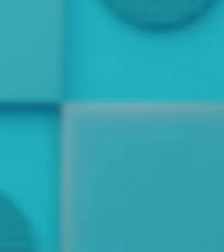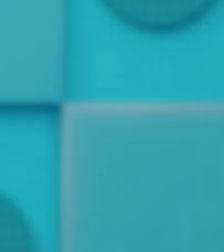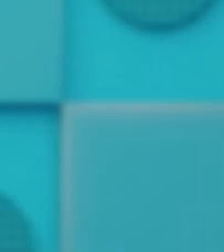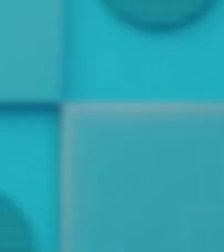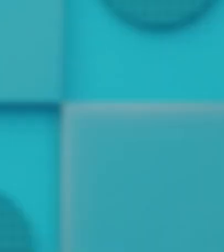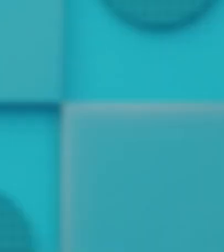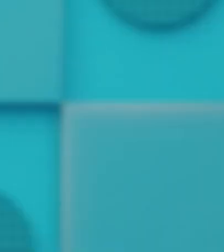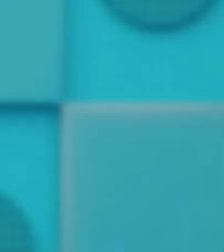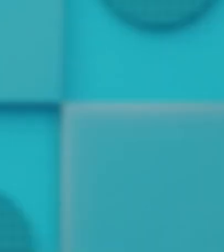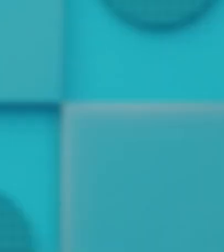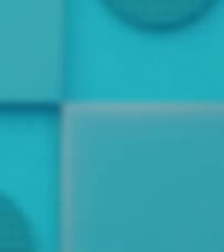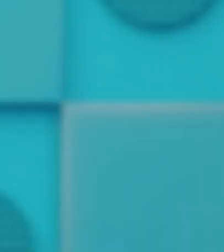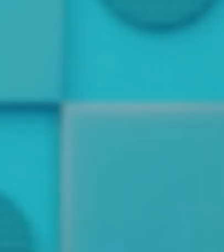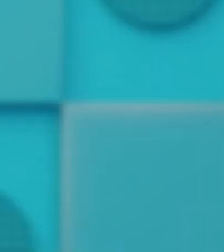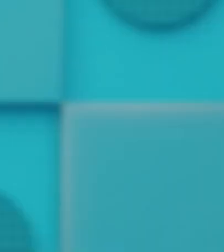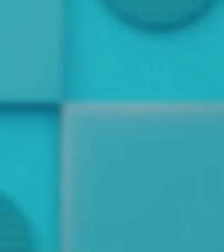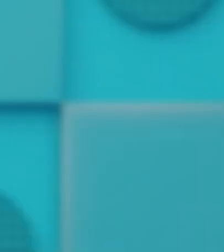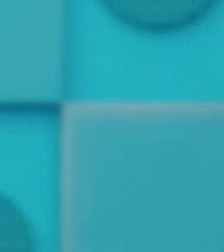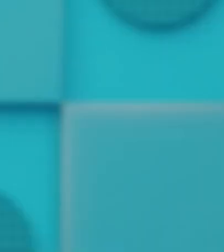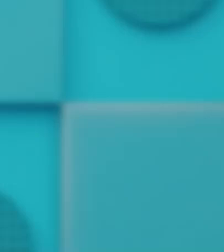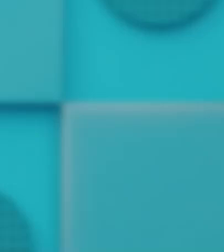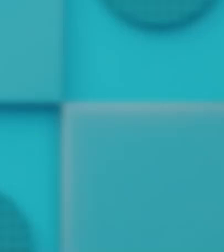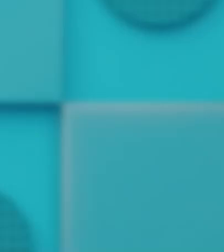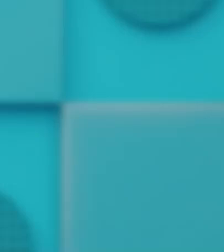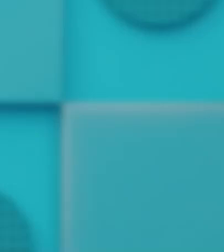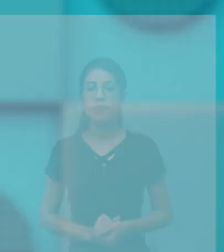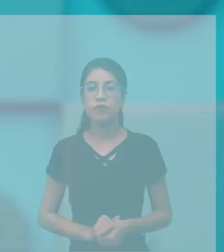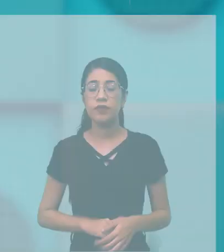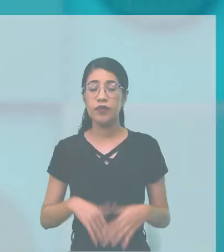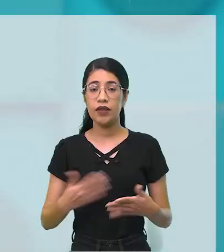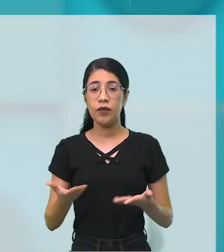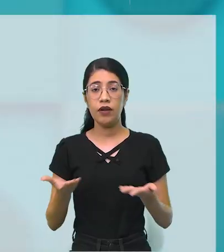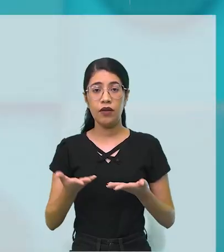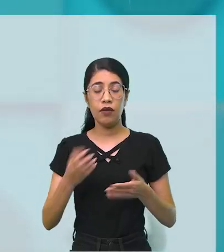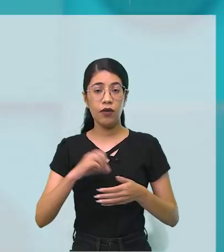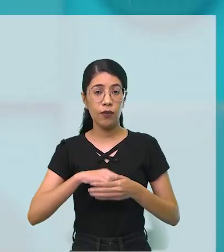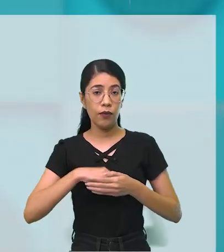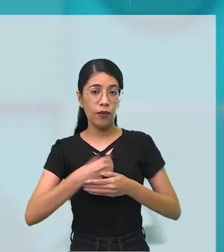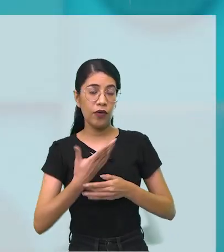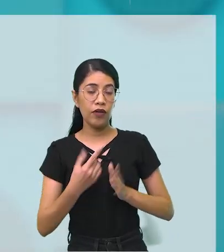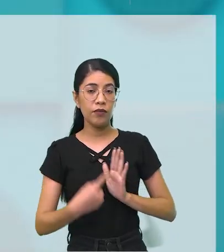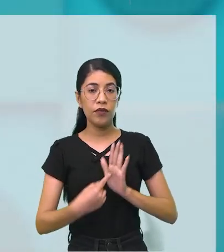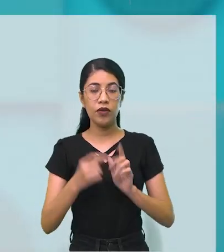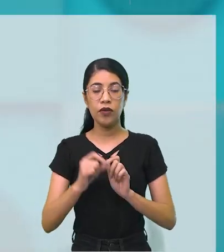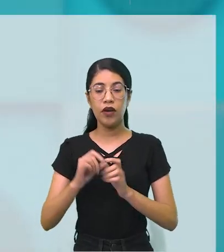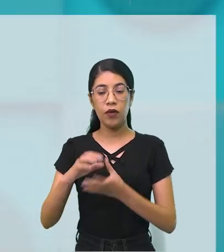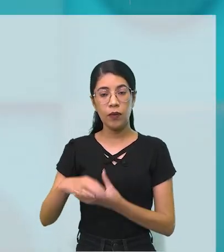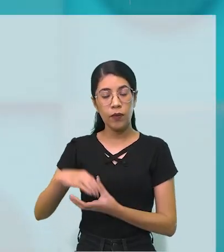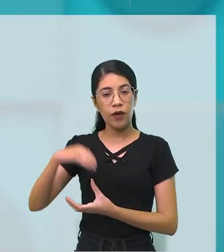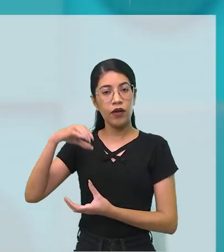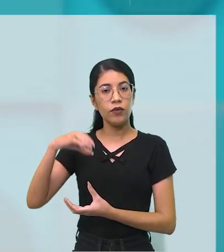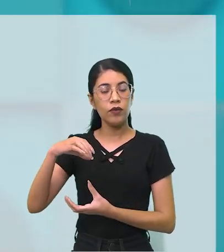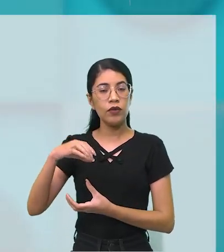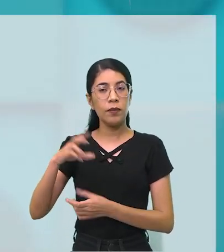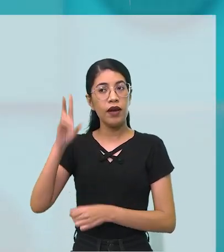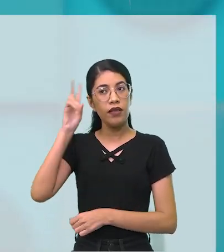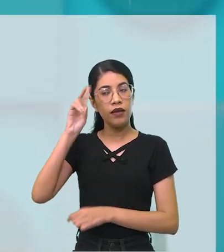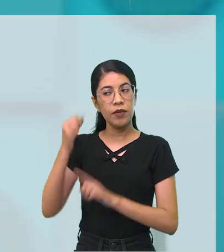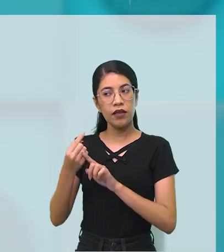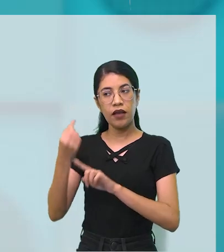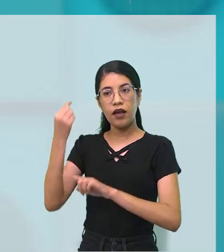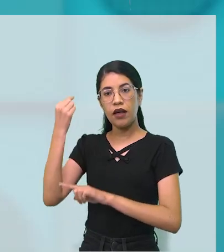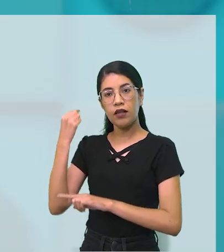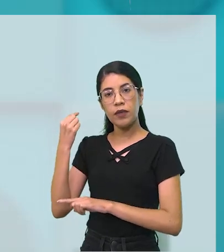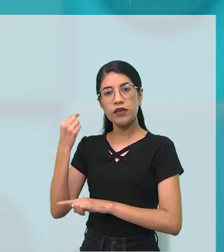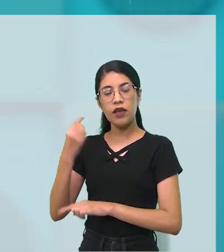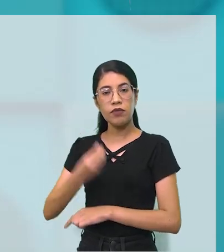ele adulto e relembrando da infância dele. Né? Uma infância que, infelizmente, talvez não tenha sido